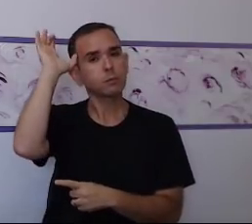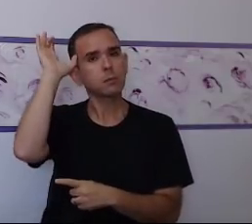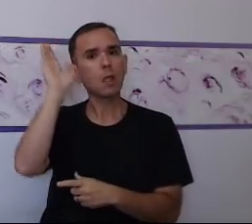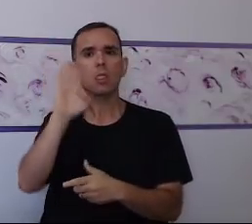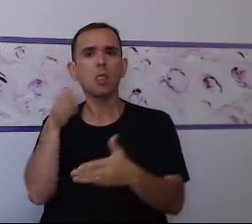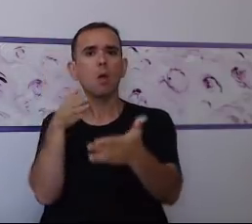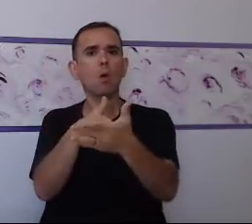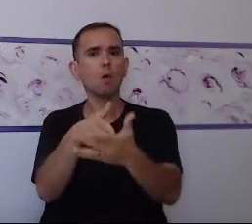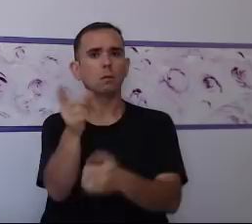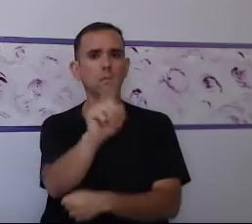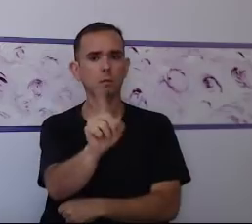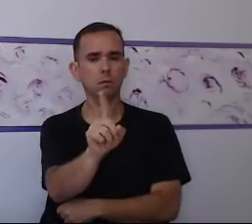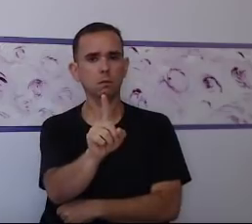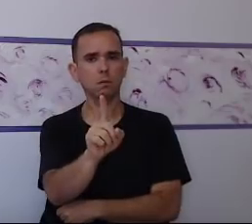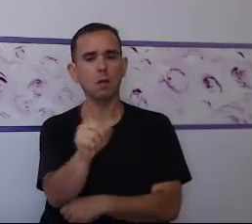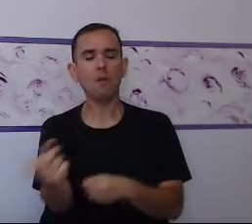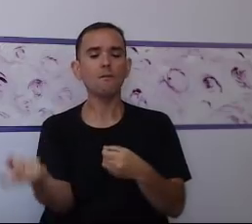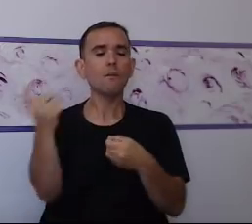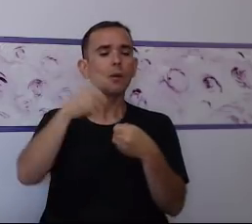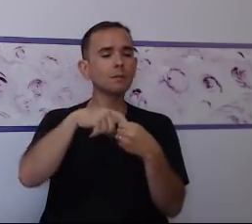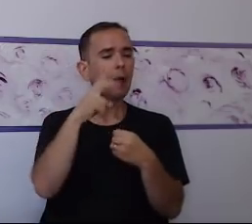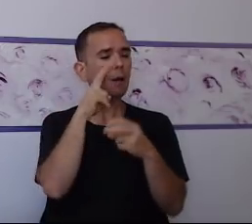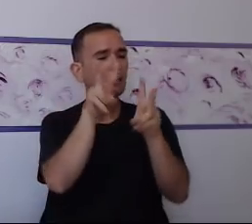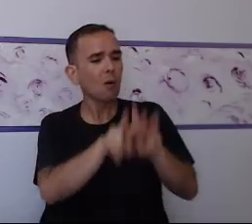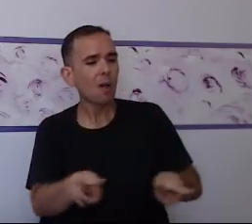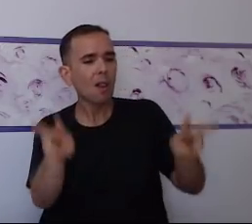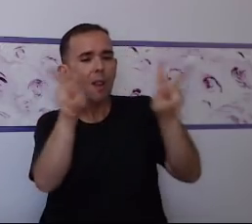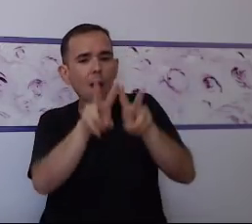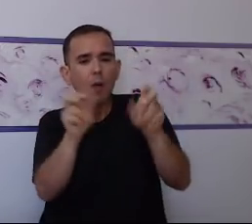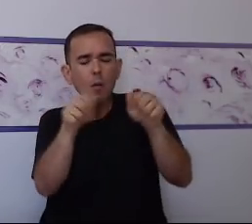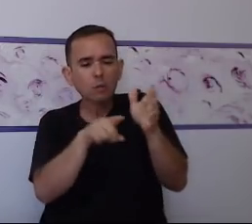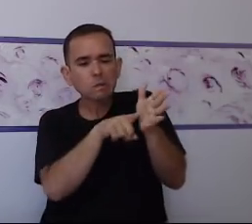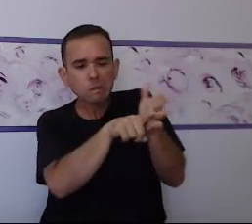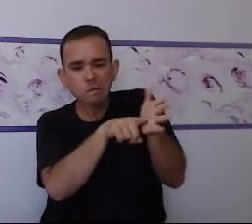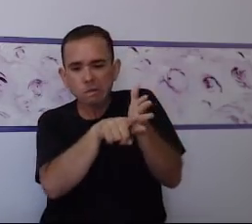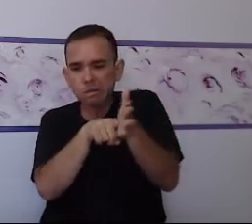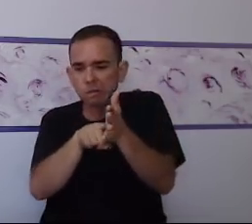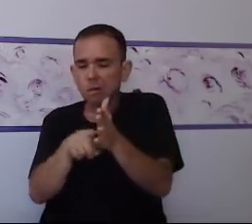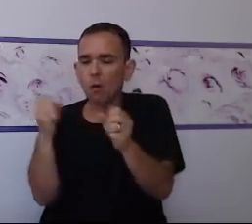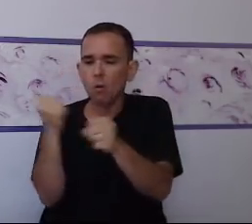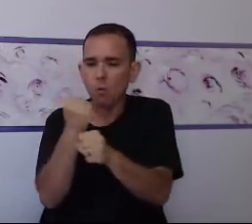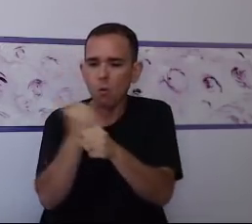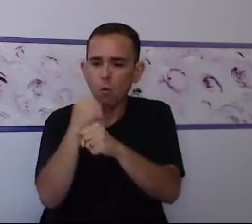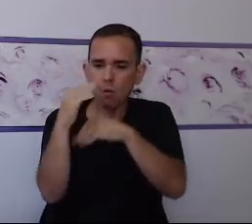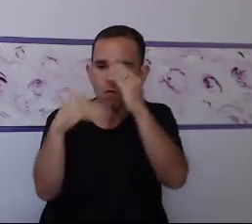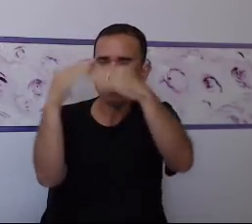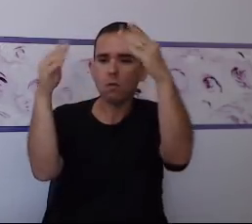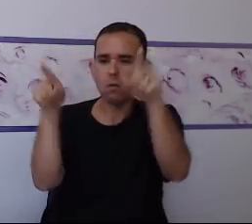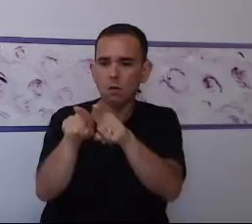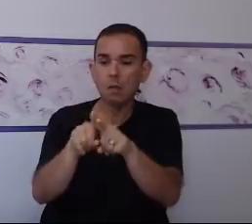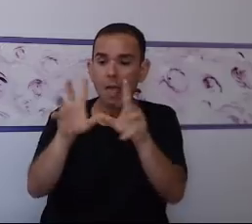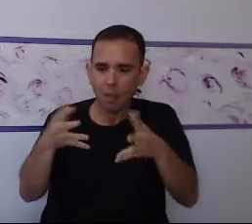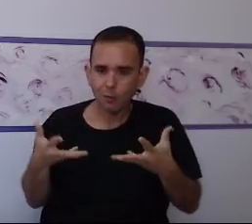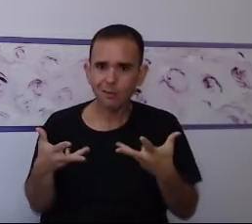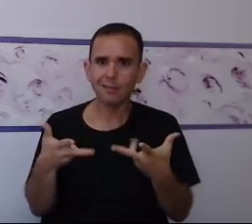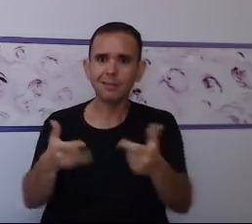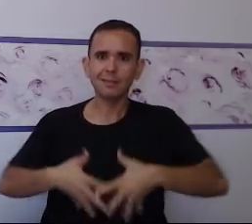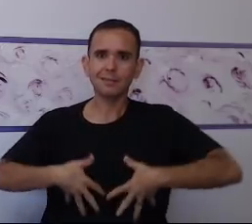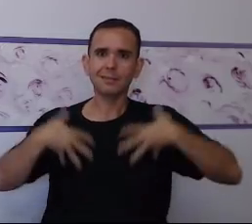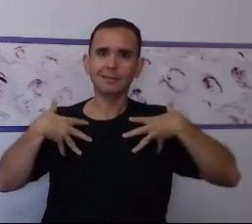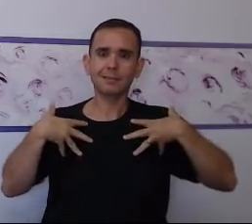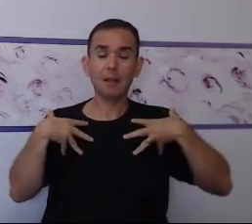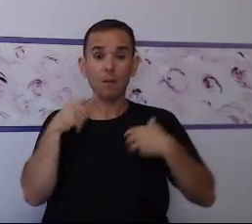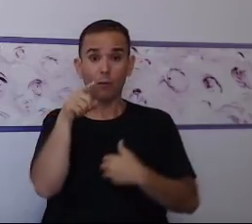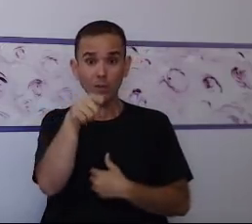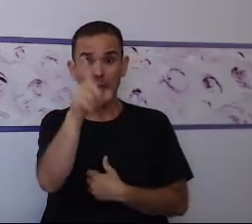limitação. Voltar o olhar para o potencial a ser explorado, construído e desenvolvido é motivador. Seja